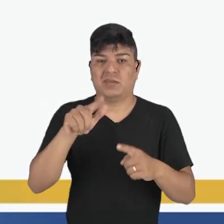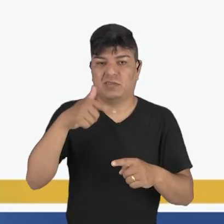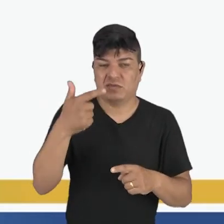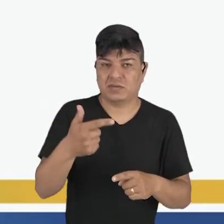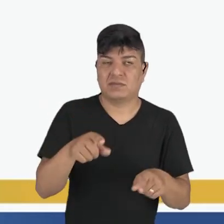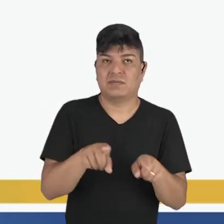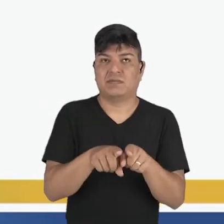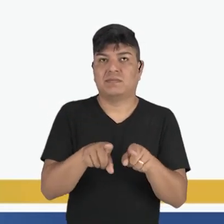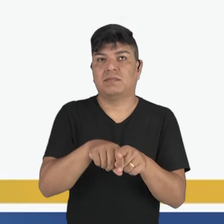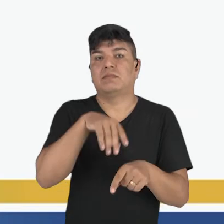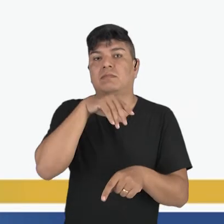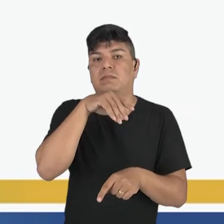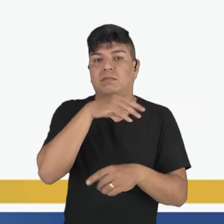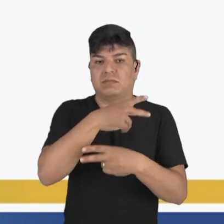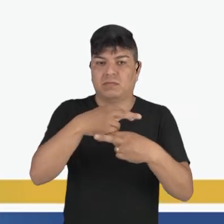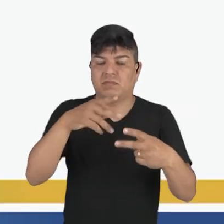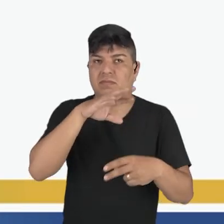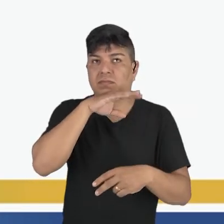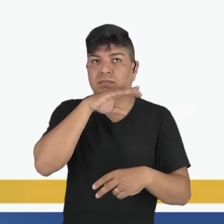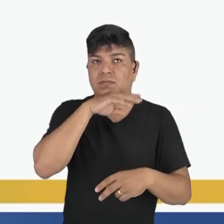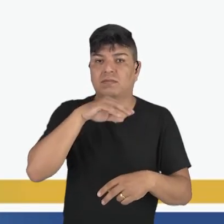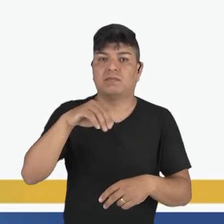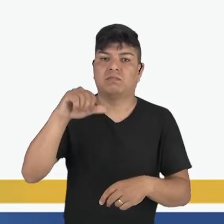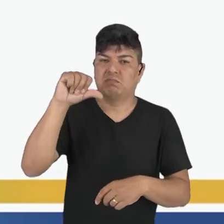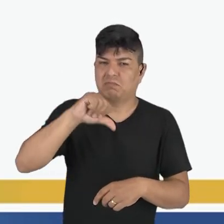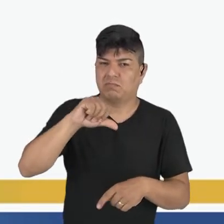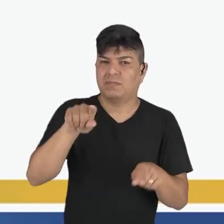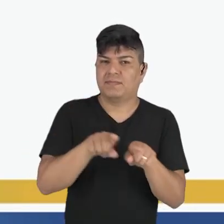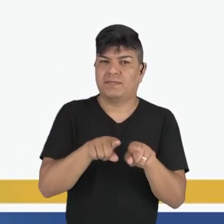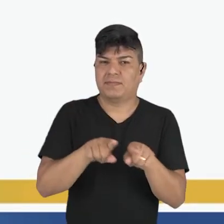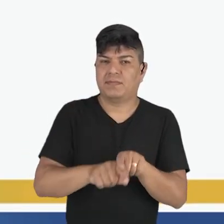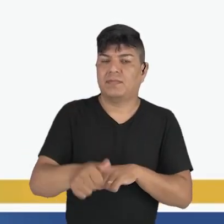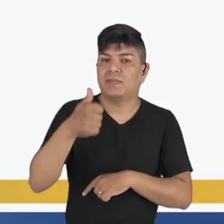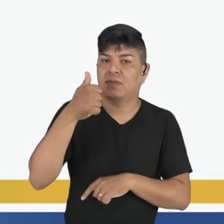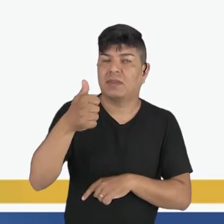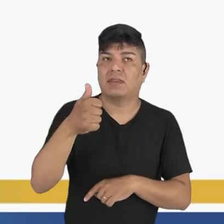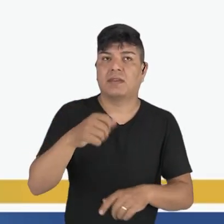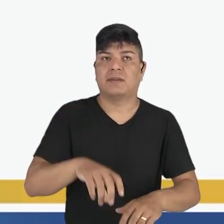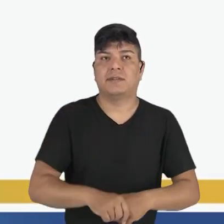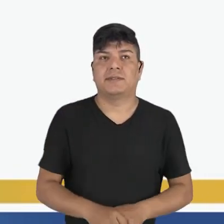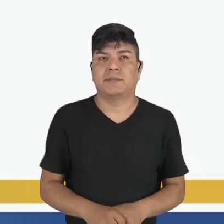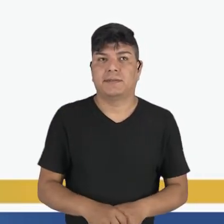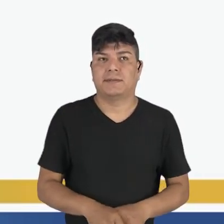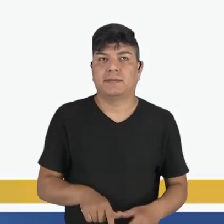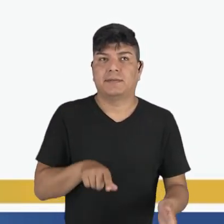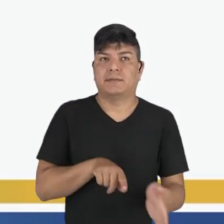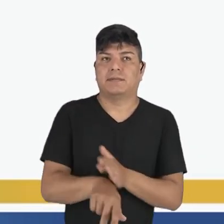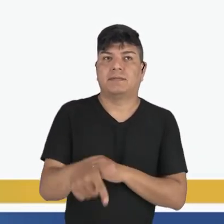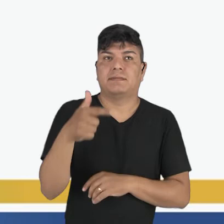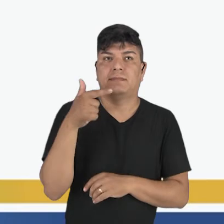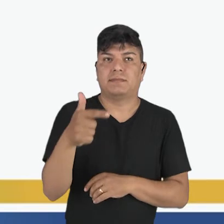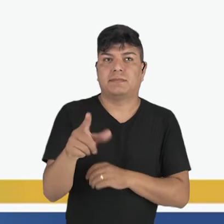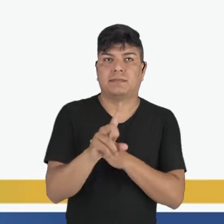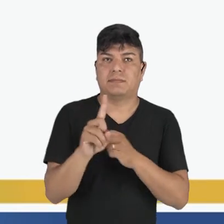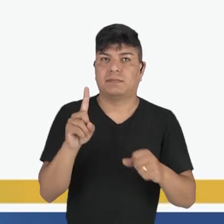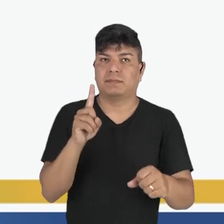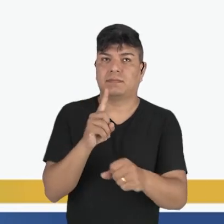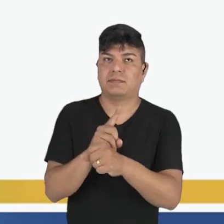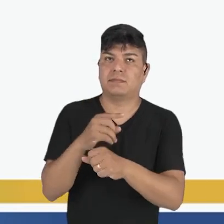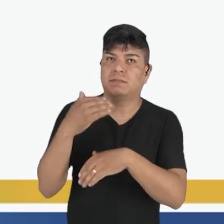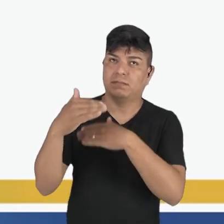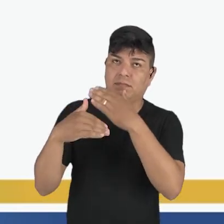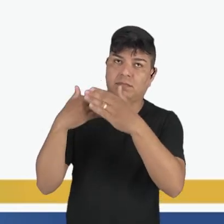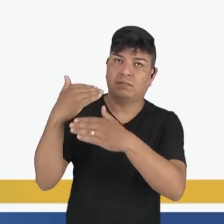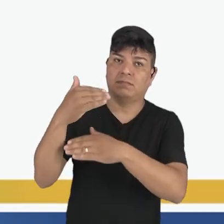trazem ali, ao mesmo tempo, alguns pontos negativos e pontos positivos, tá? 2. Uma sociedade